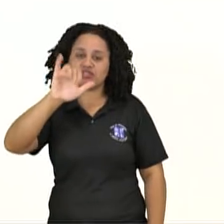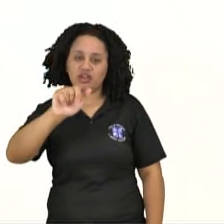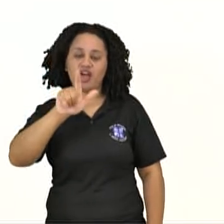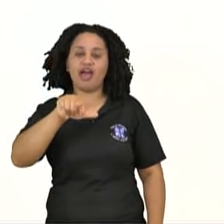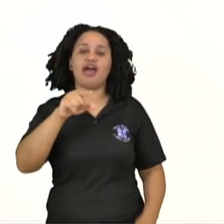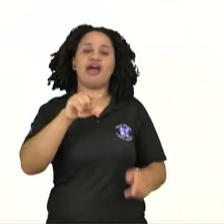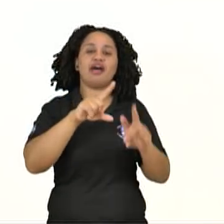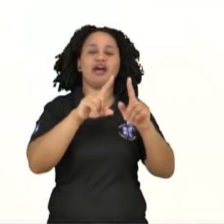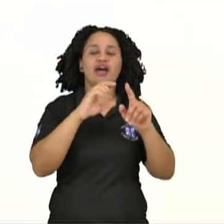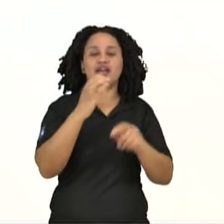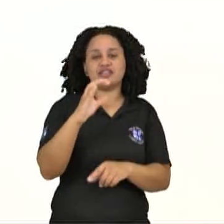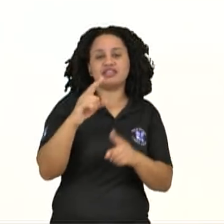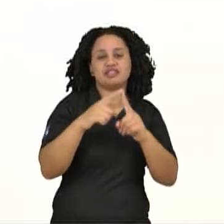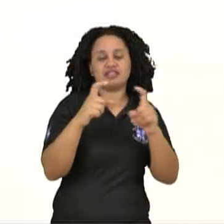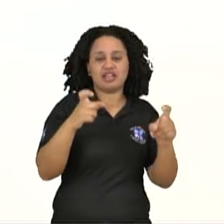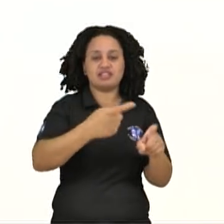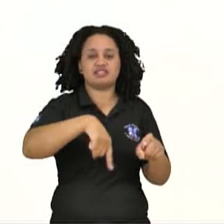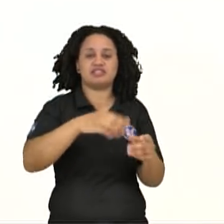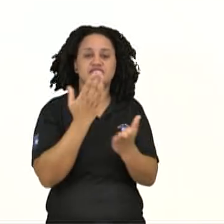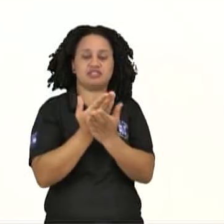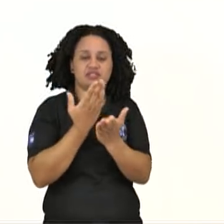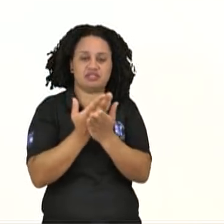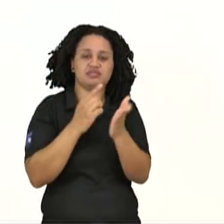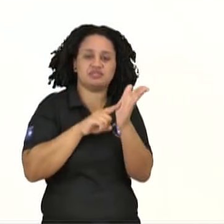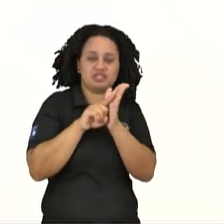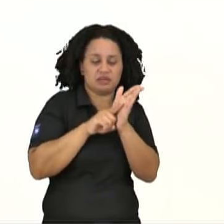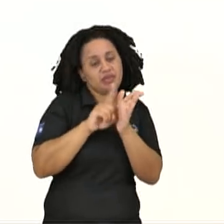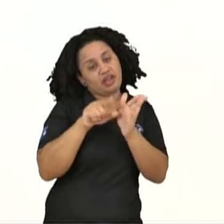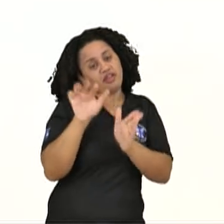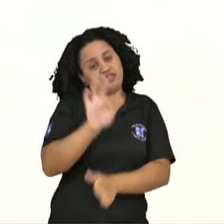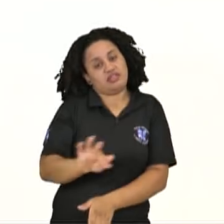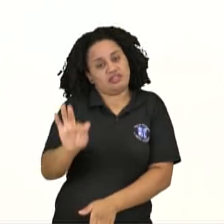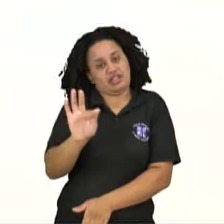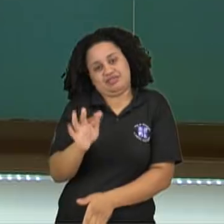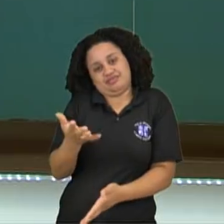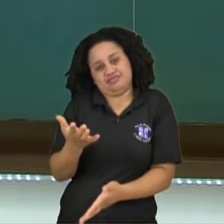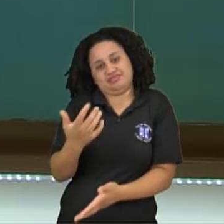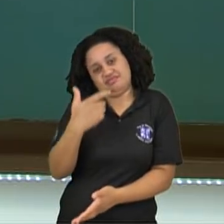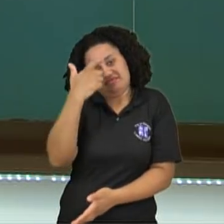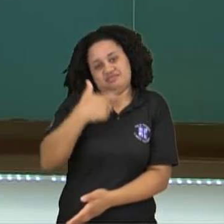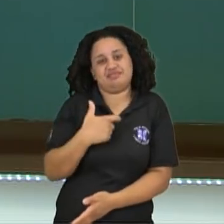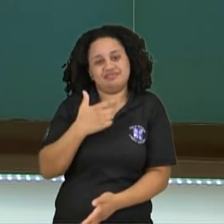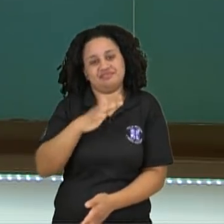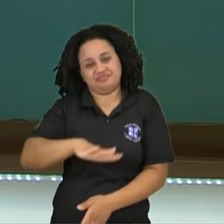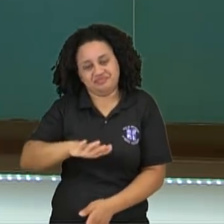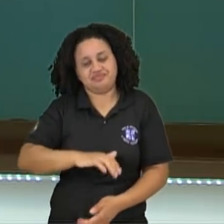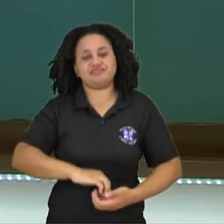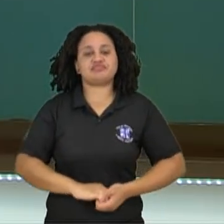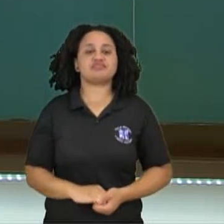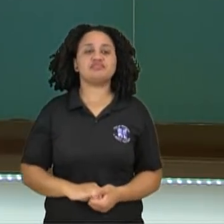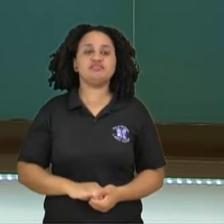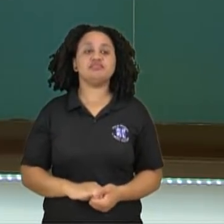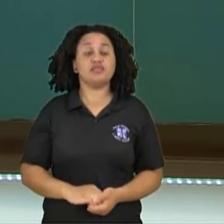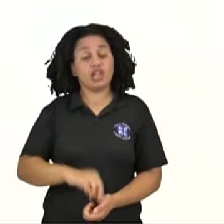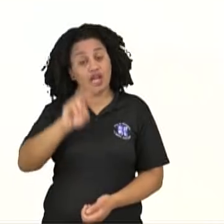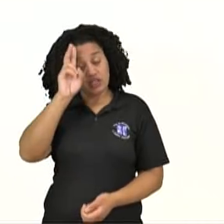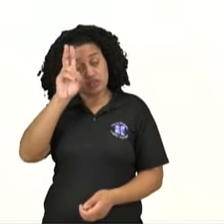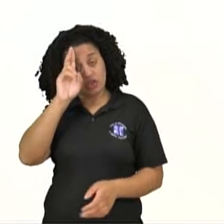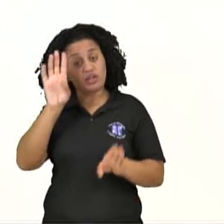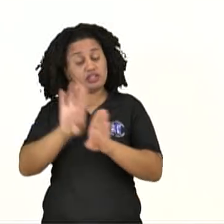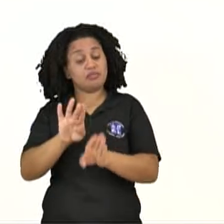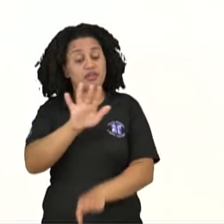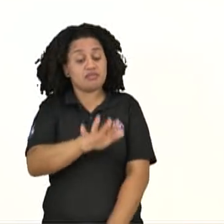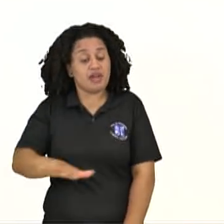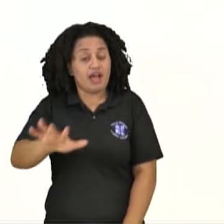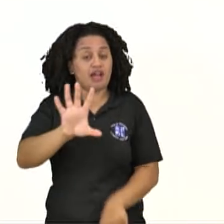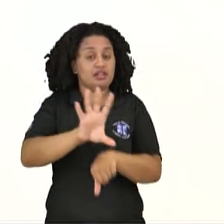nós estudamos para se tornar historiadores, no caso, o professor de História aqui presente com vocês. História também é uma área do conhecimento, um